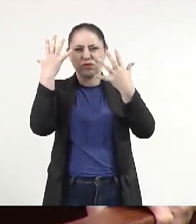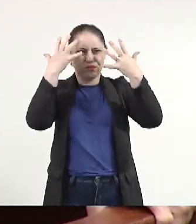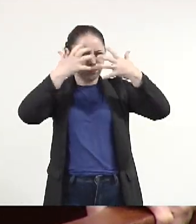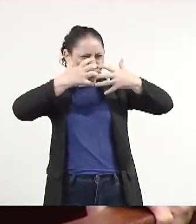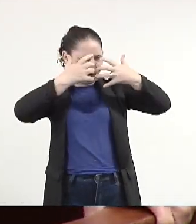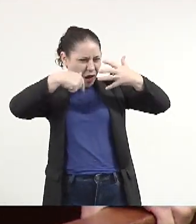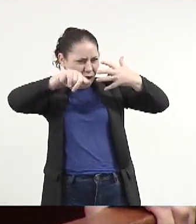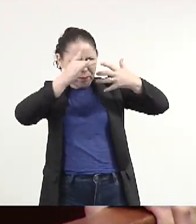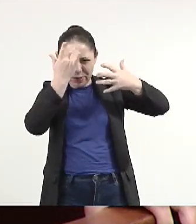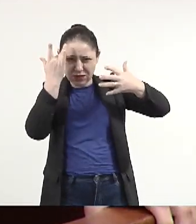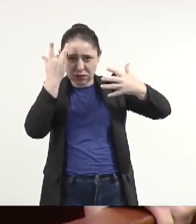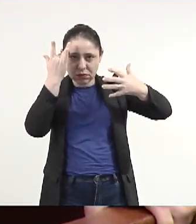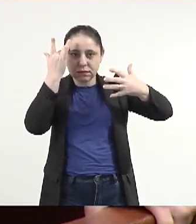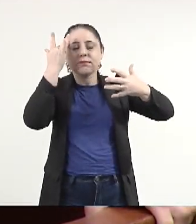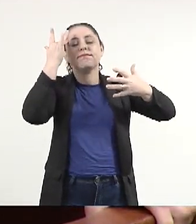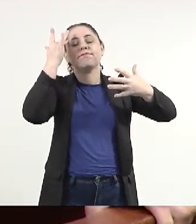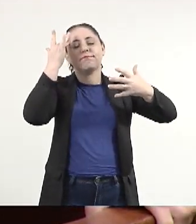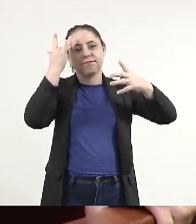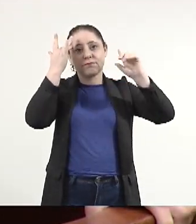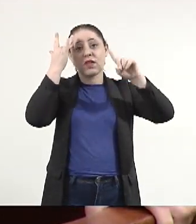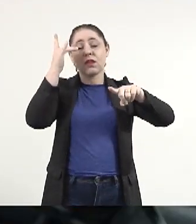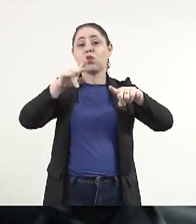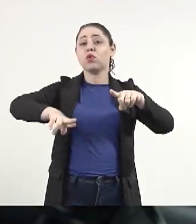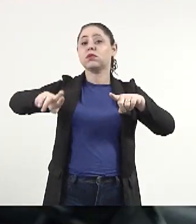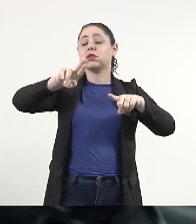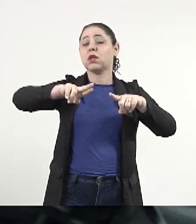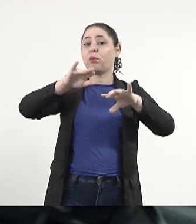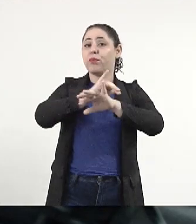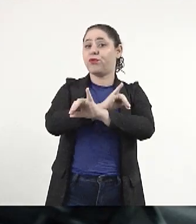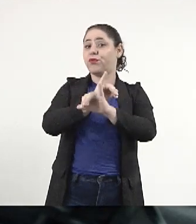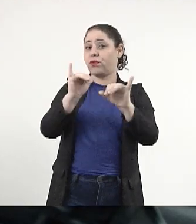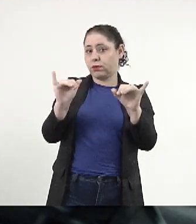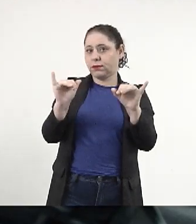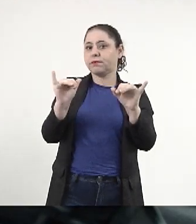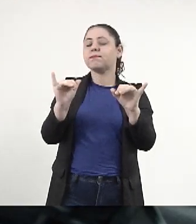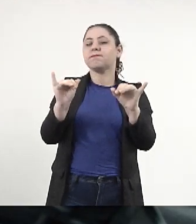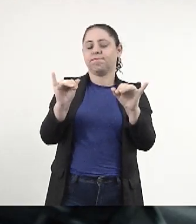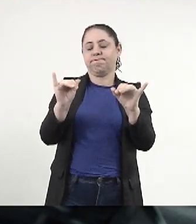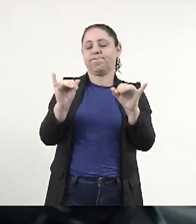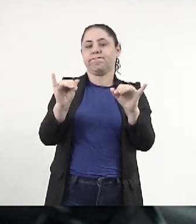confundir as pessoas, ele está usando uma informação